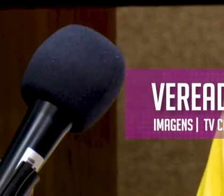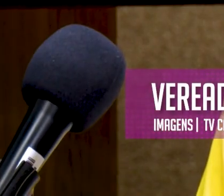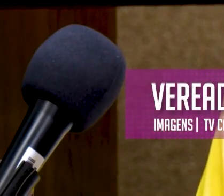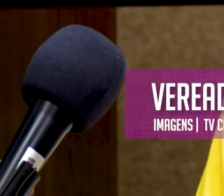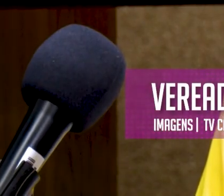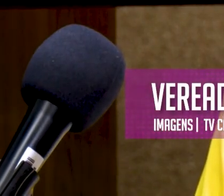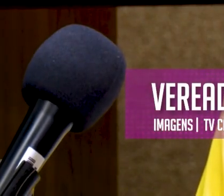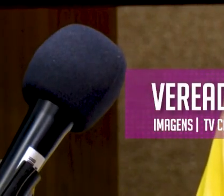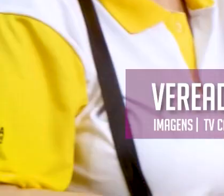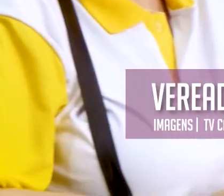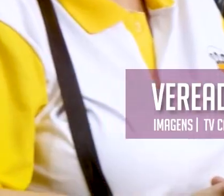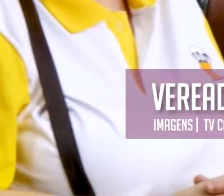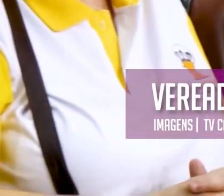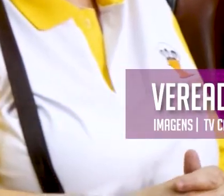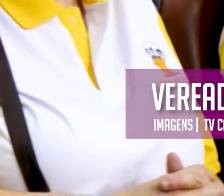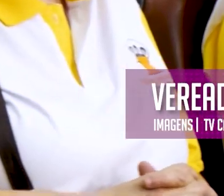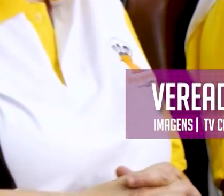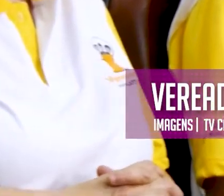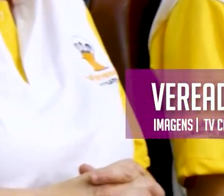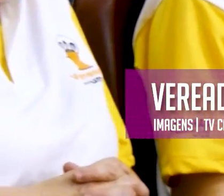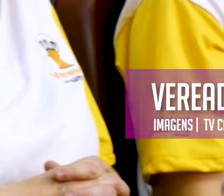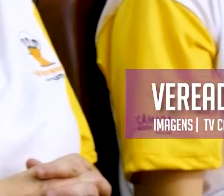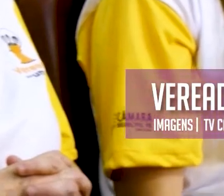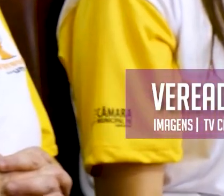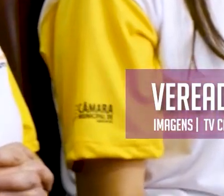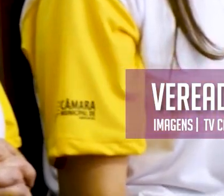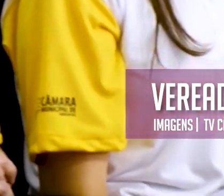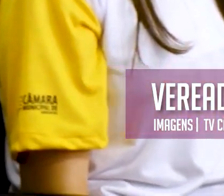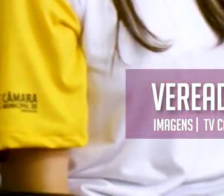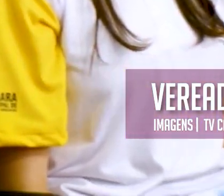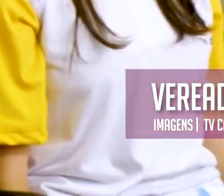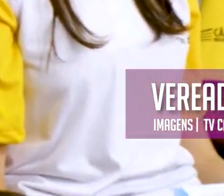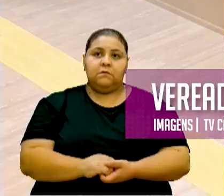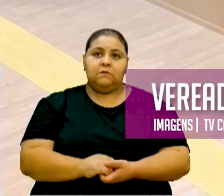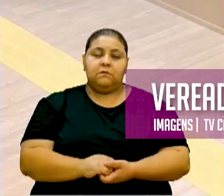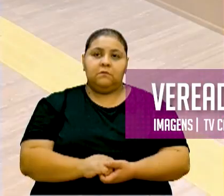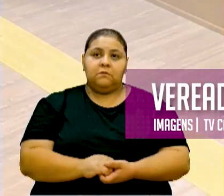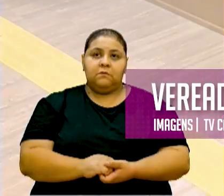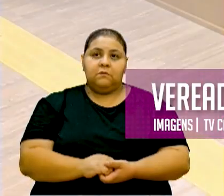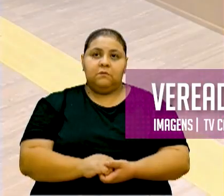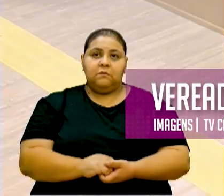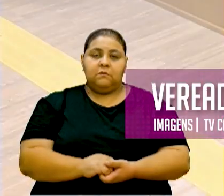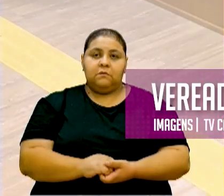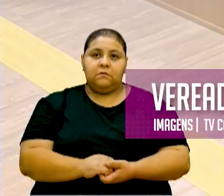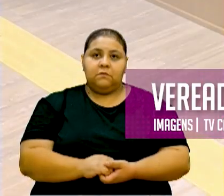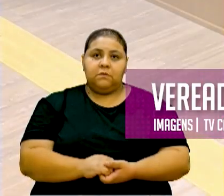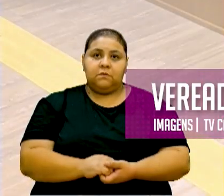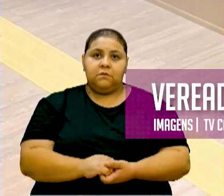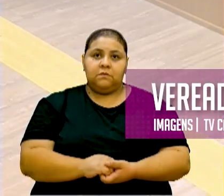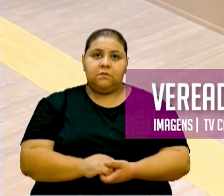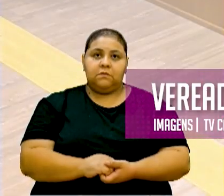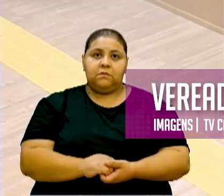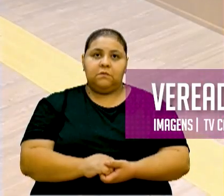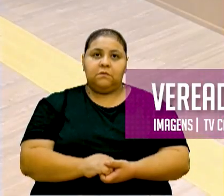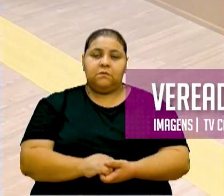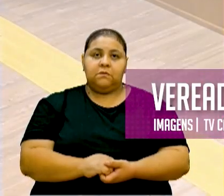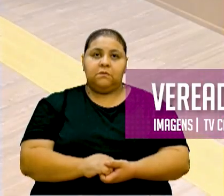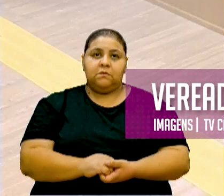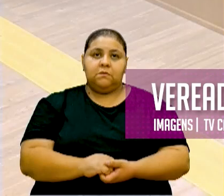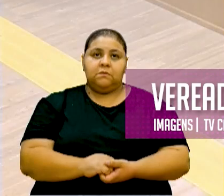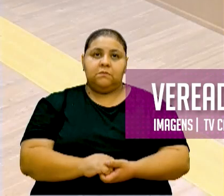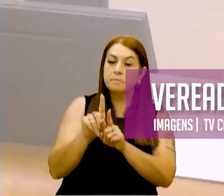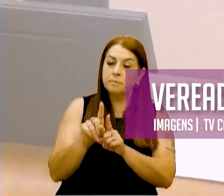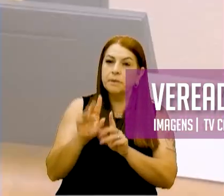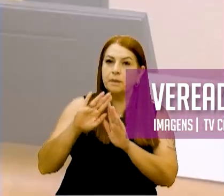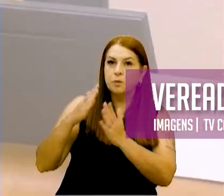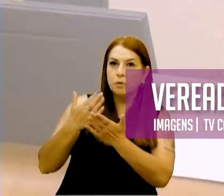organizado pela Escola do Legislativo e pela Comissão de Educação da Câmara. São 23 vagas disponíveis, número equivalente ao de cadeiras parlamentares. Estão